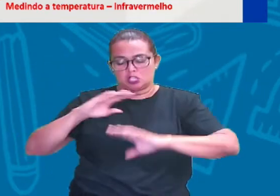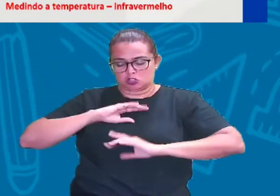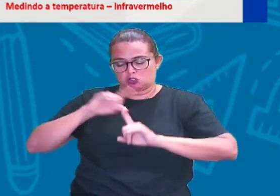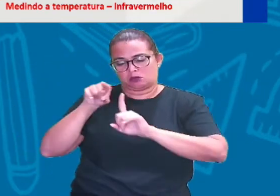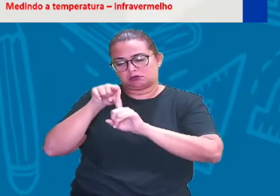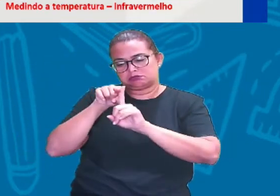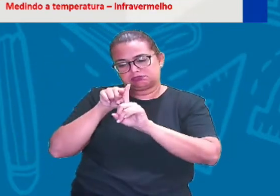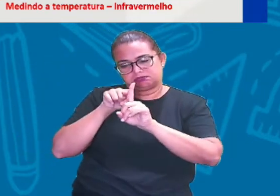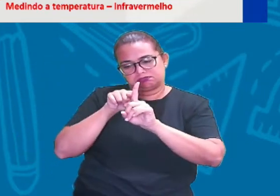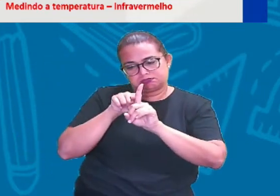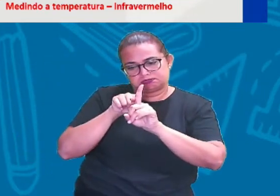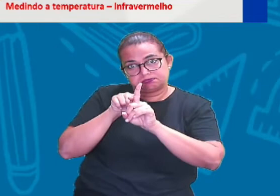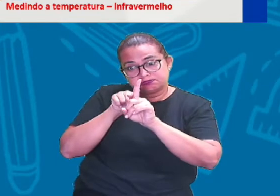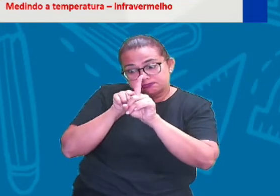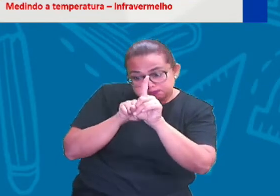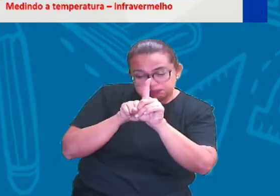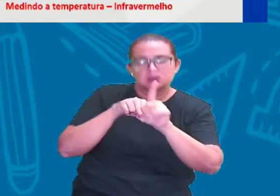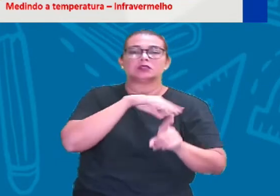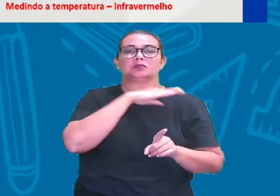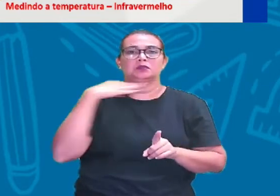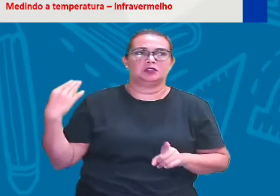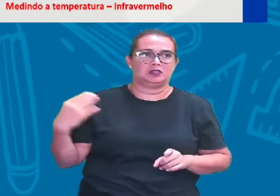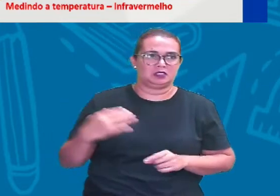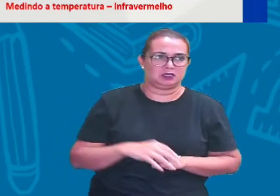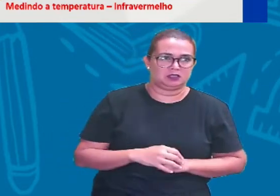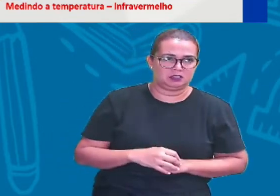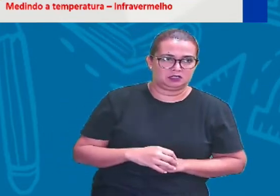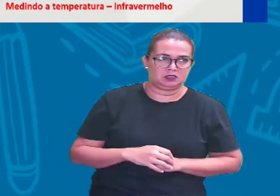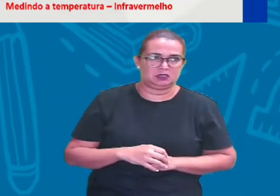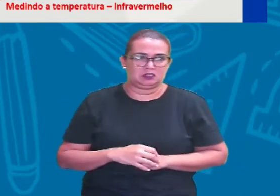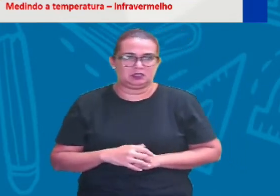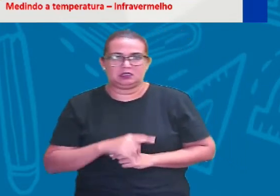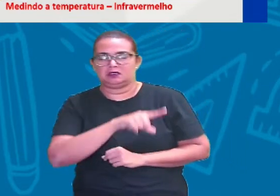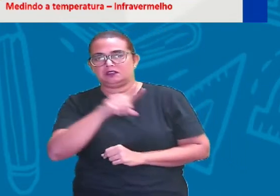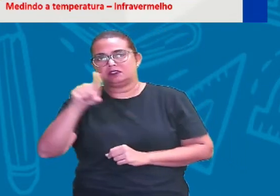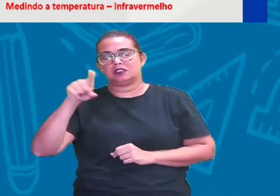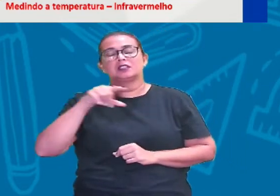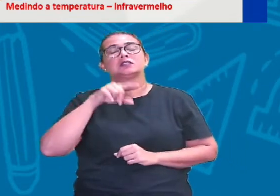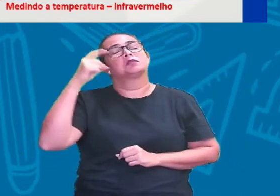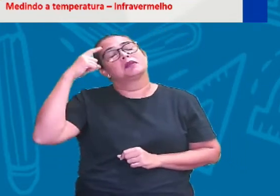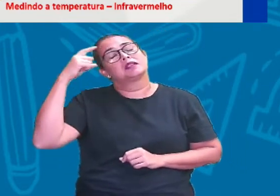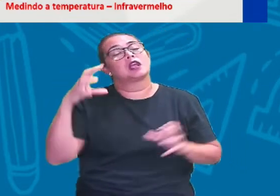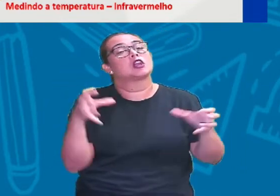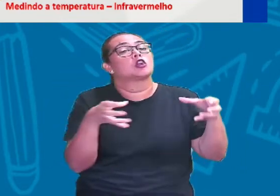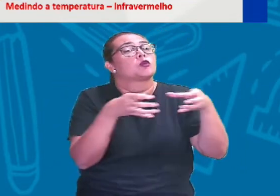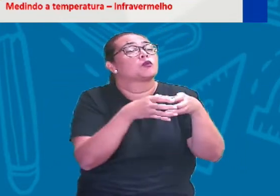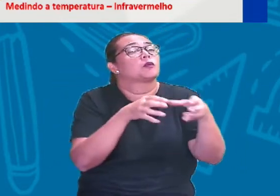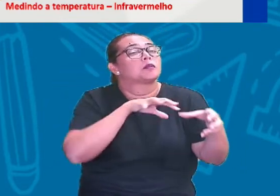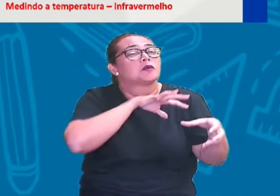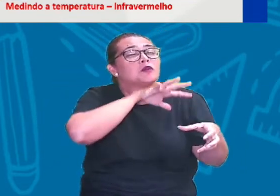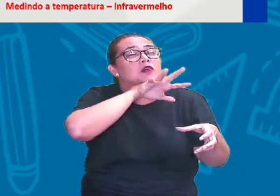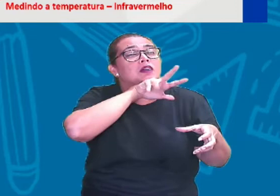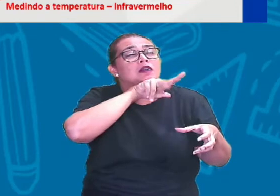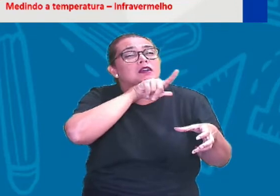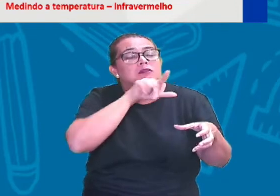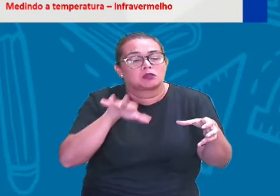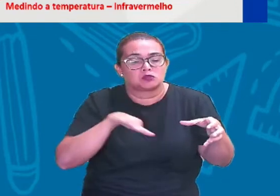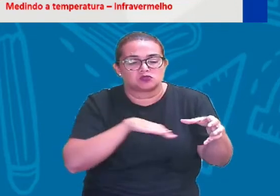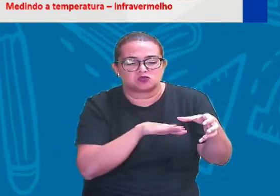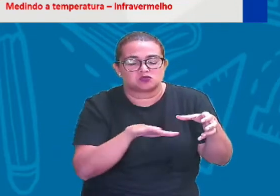são seres especilotérmicos. Répteis. Lembrou de répteis, precisa estar no sol. Beleza? Para se esquentar. Para esquentar a sua